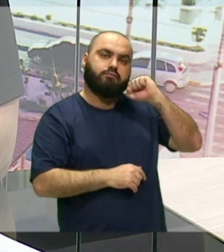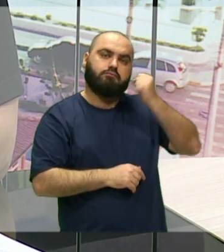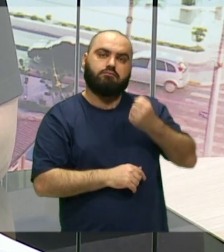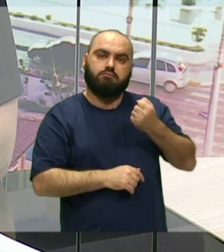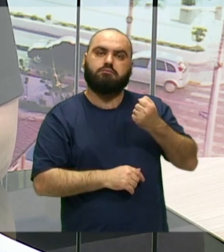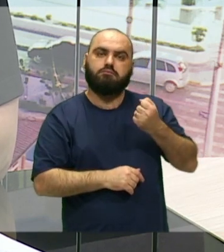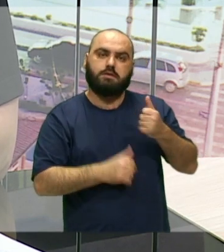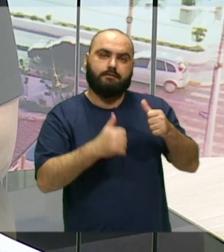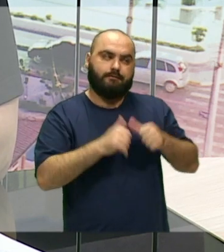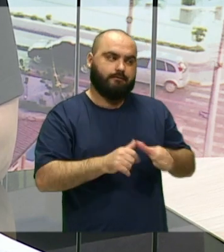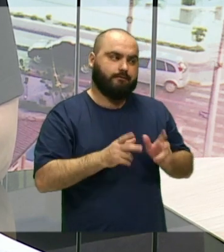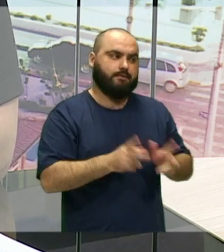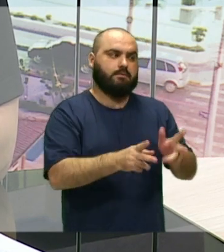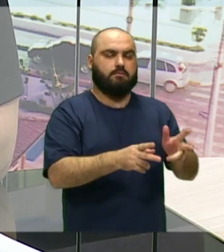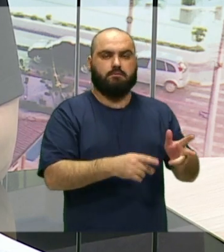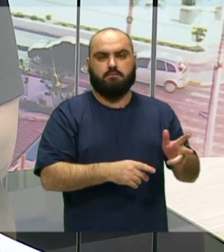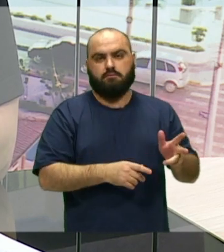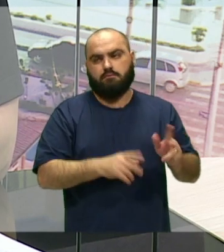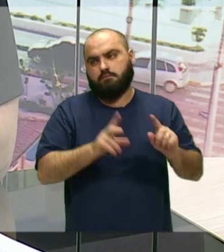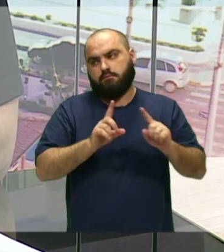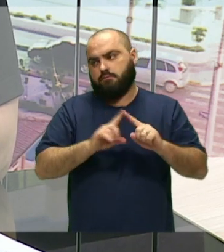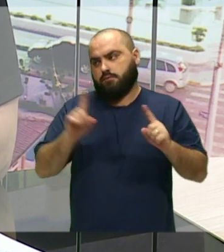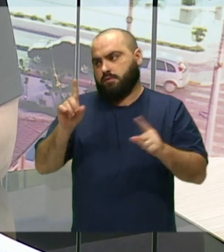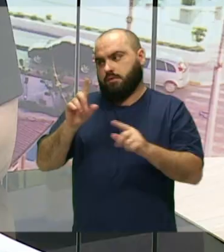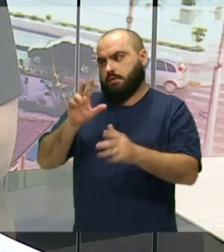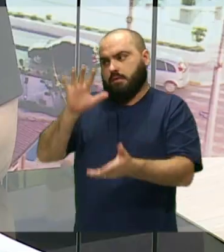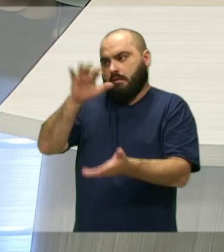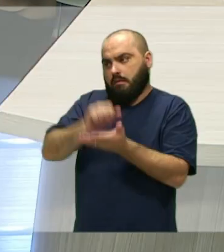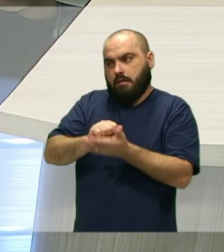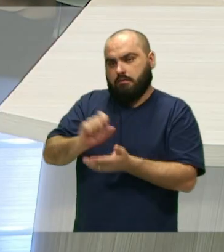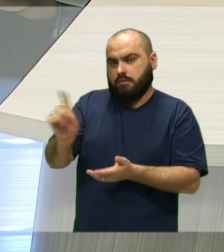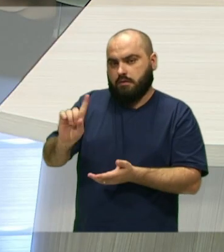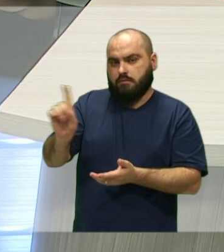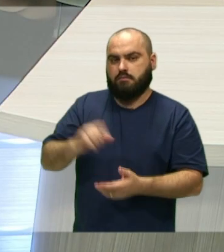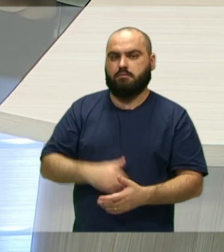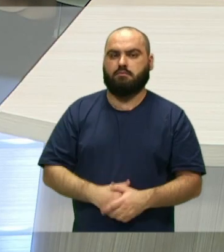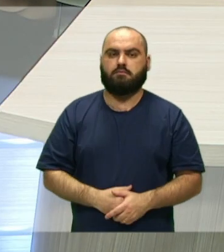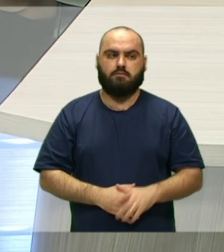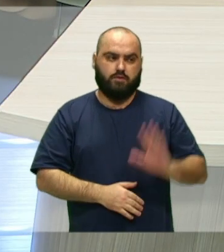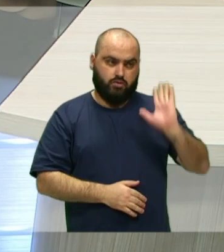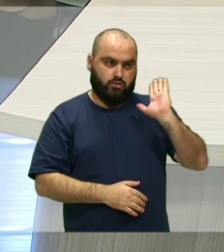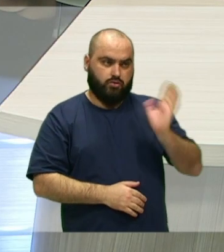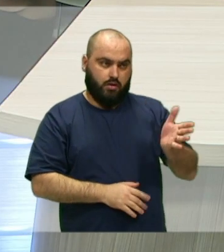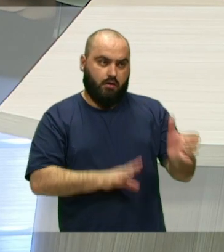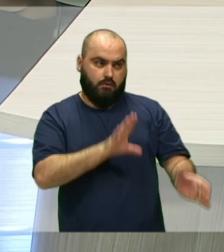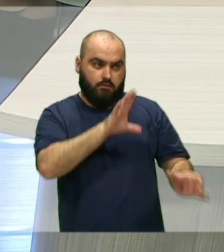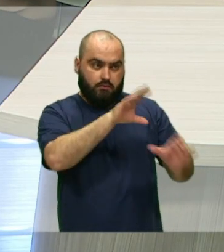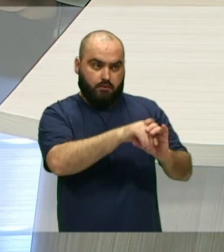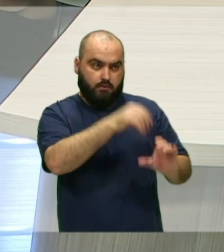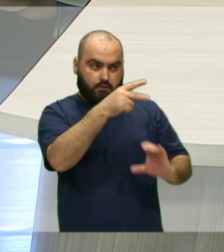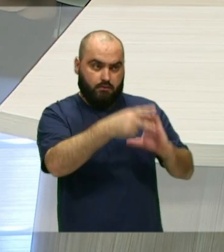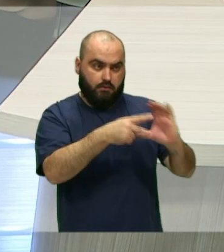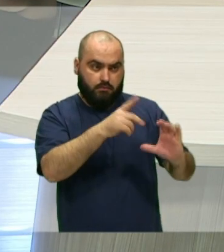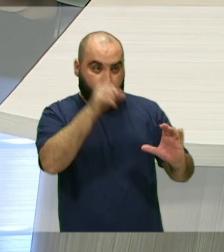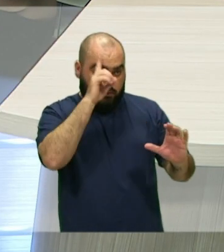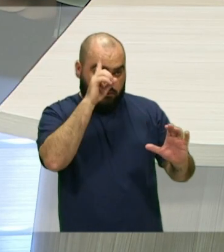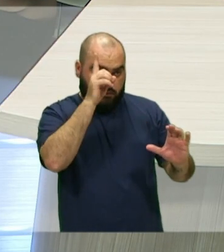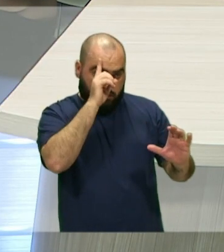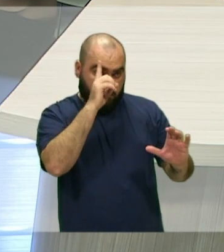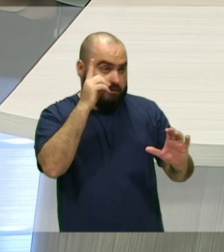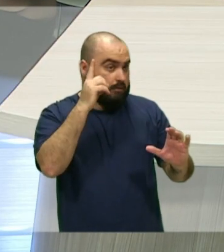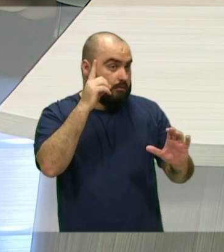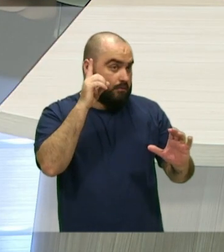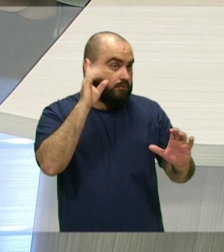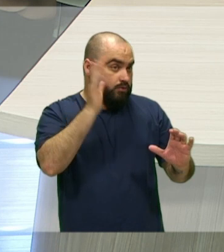então a gente acaba não não escrevendo mais mas ela sem dúvida também fazem Ou seja é uma ação que já se incorporou no no na rotina dos Servidores